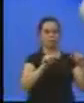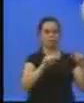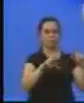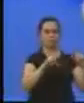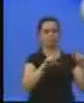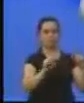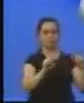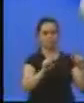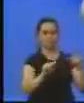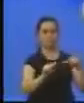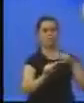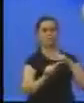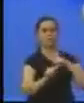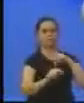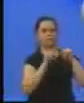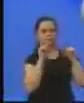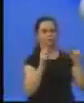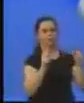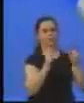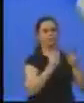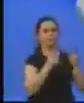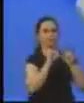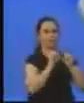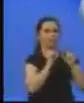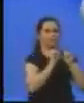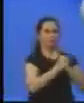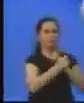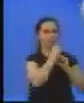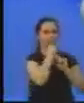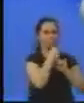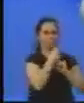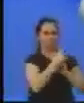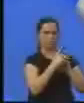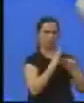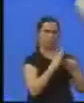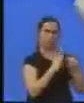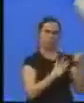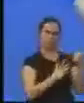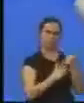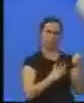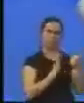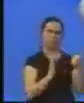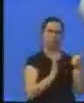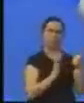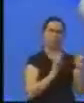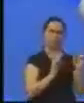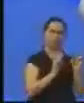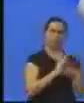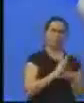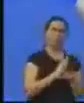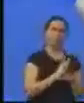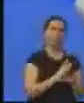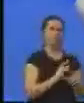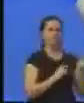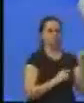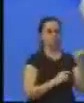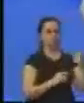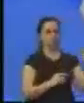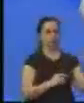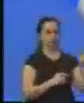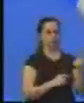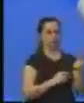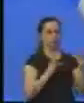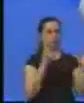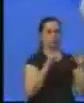parênteses. Agora tem lá aquele parênteses vermelho indicando para nós. A primeira parte já está pronta. Meio, a expressão toda elevado